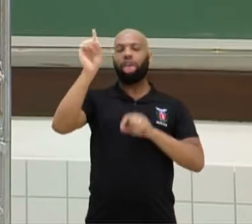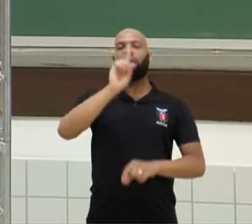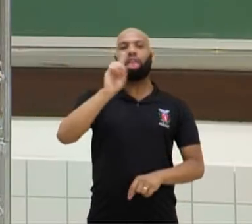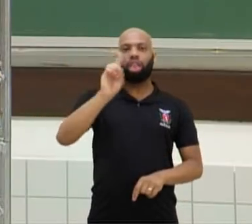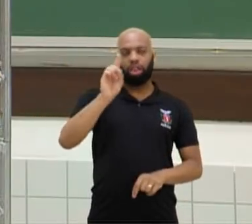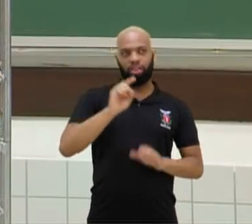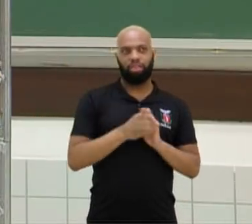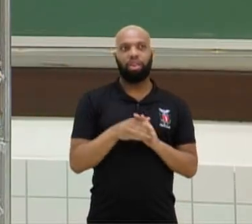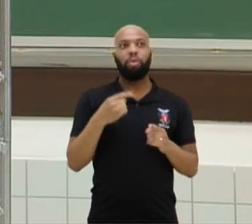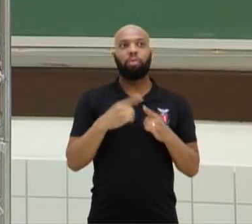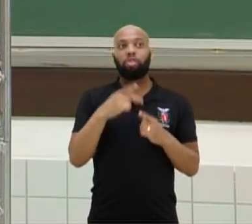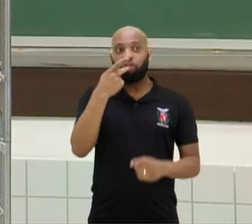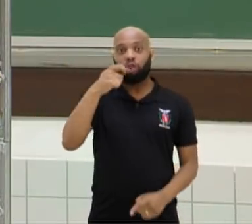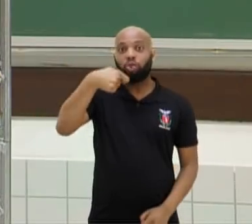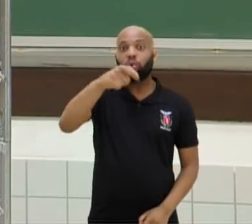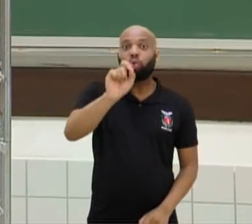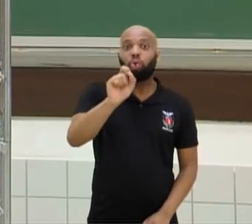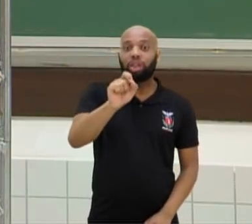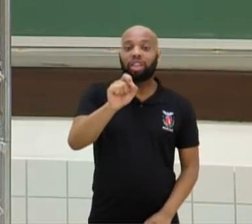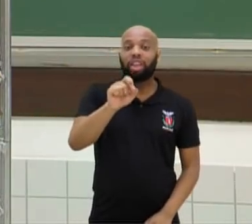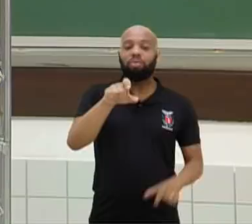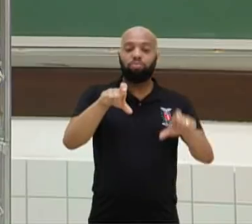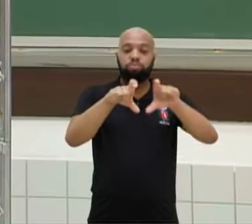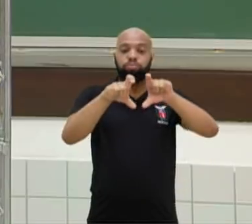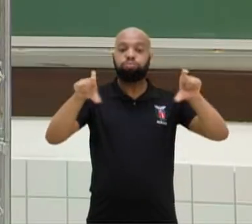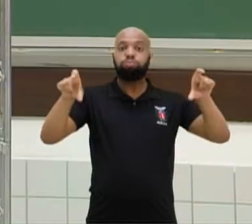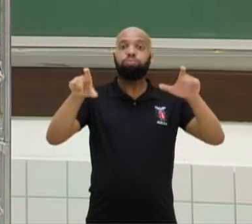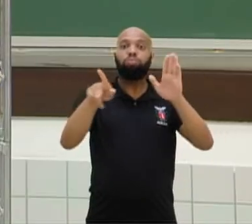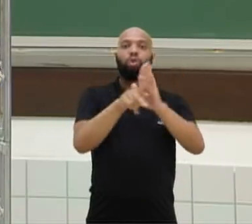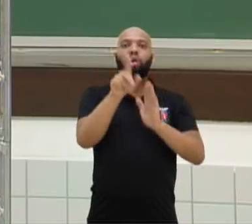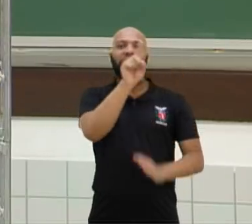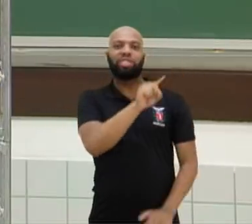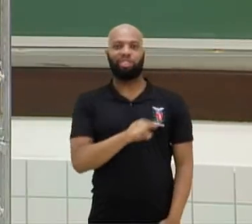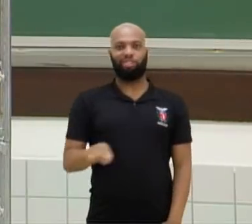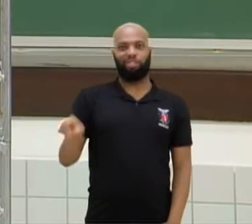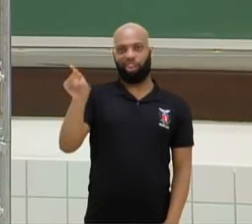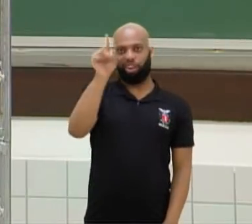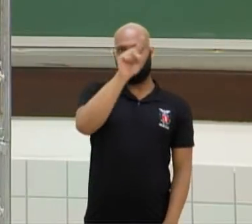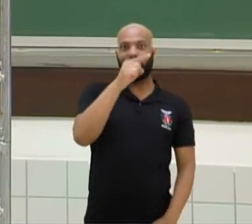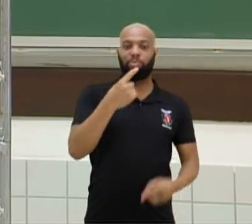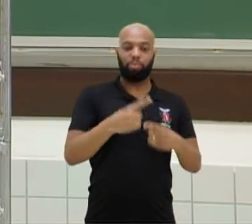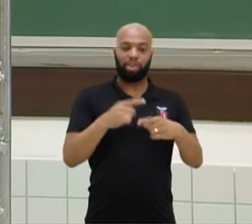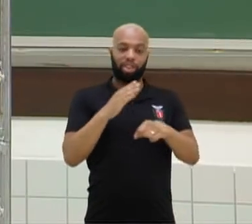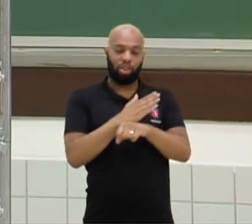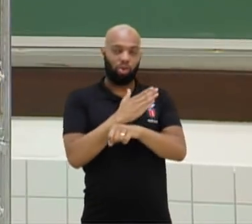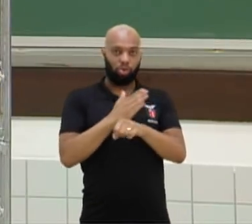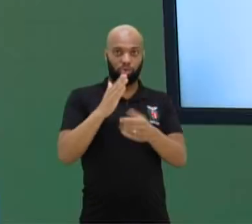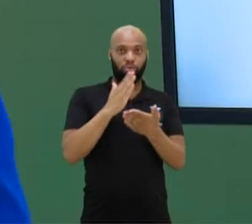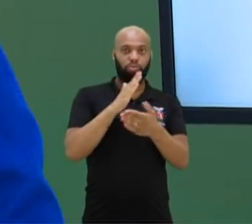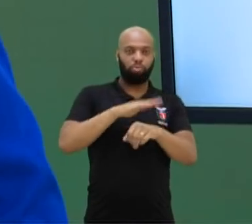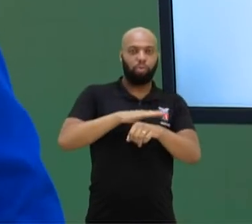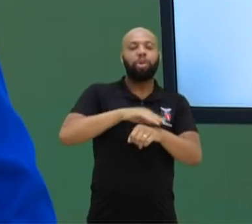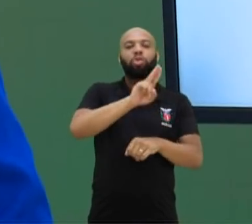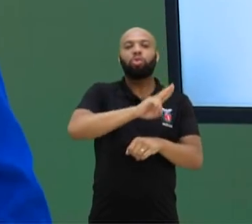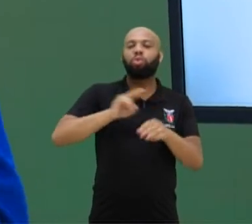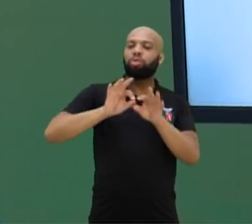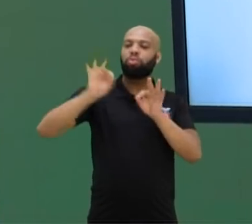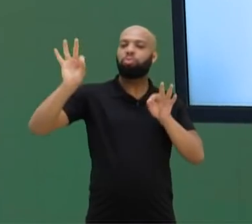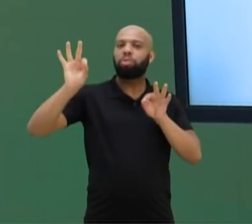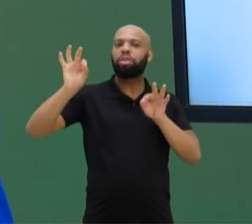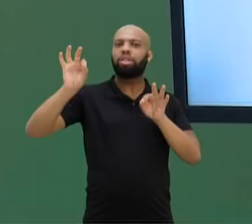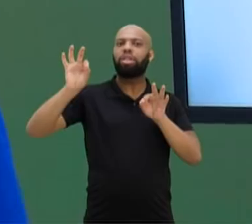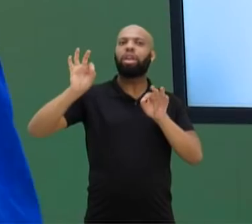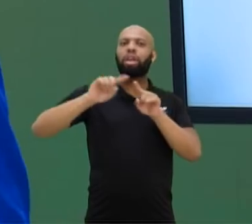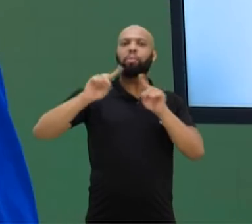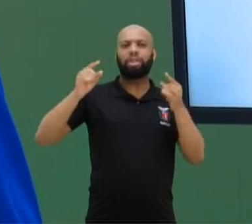gente. Ó, a gente está falando da equação geral da circunferência. É que em muitos momentos a gente acaba referenciando a reta e eu me atrapalhei um pouquinho,